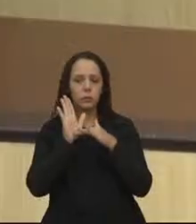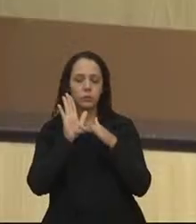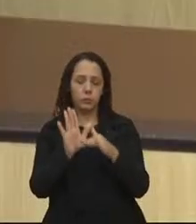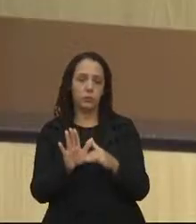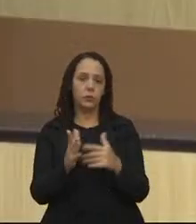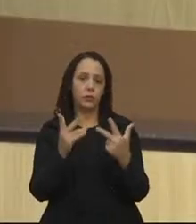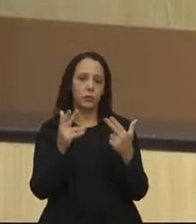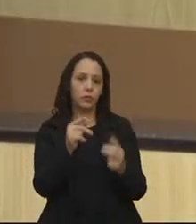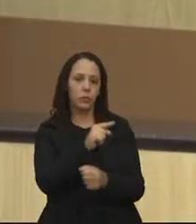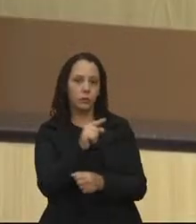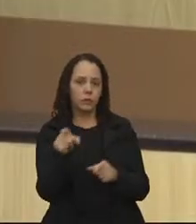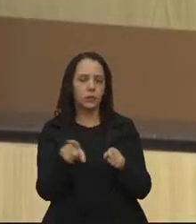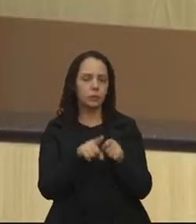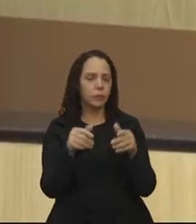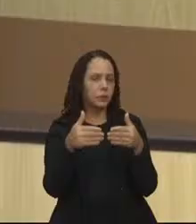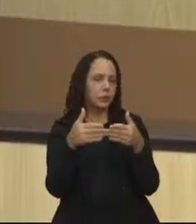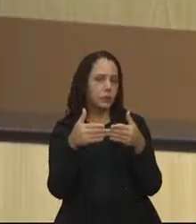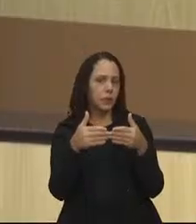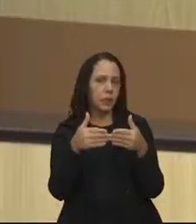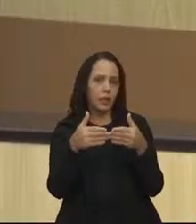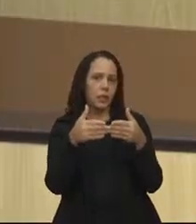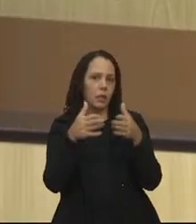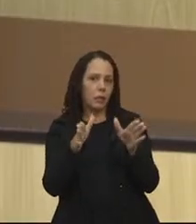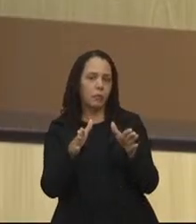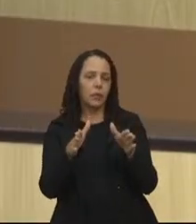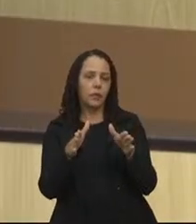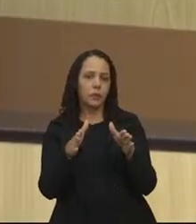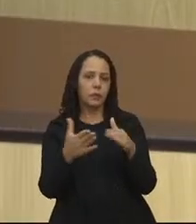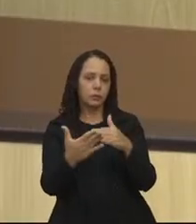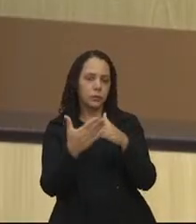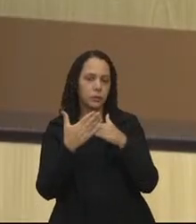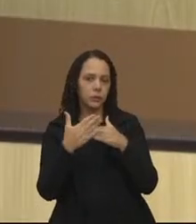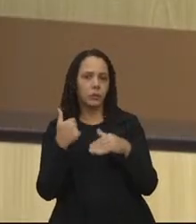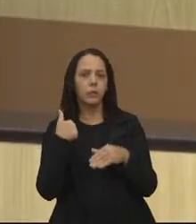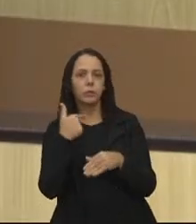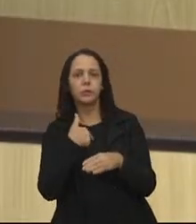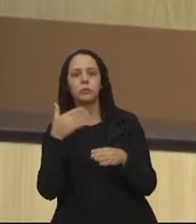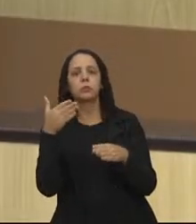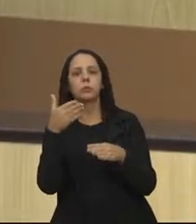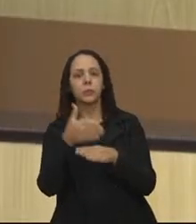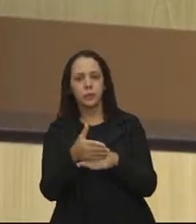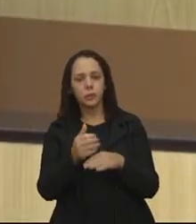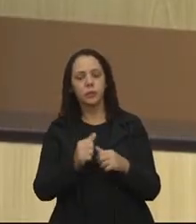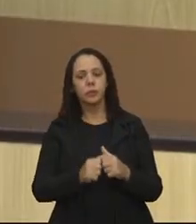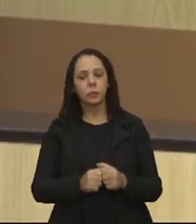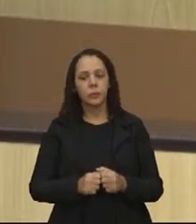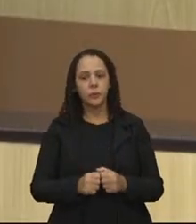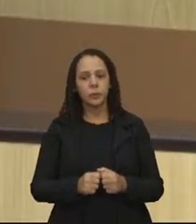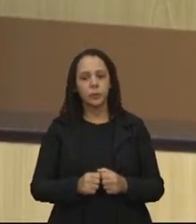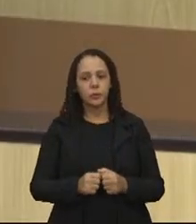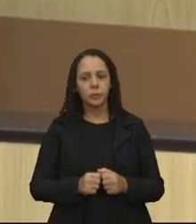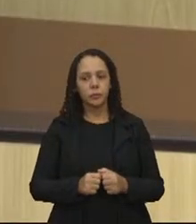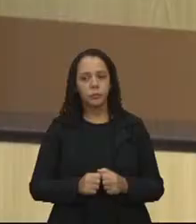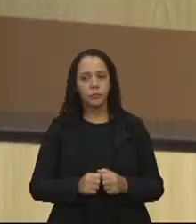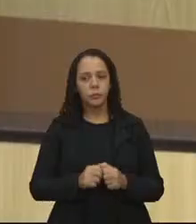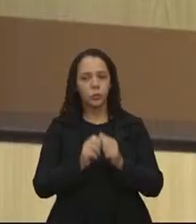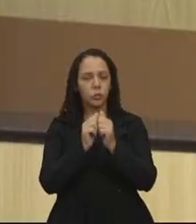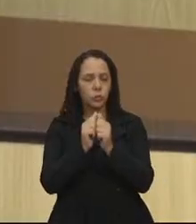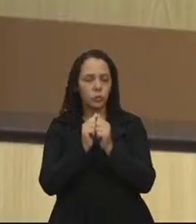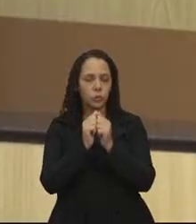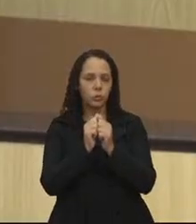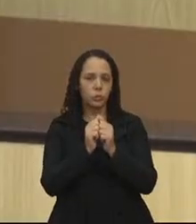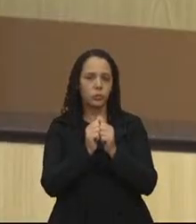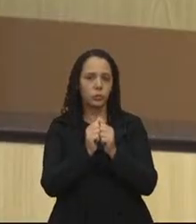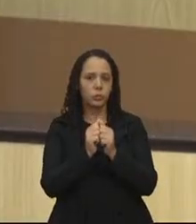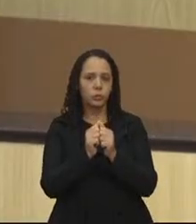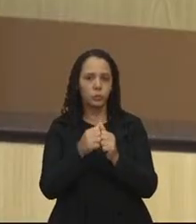como vocês também abrem as portas para que a gente possa também estar presente e estar junto de vocês, né?